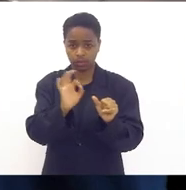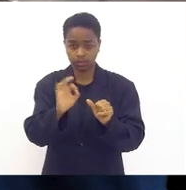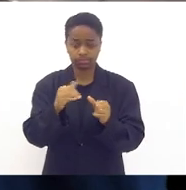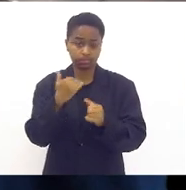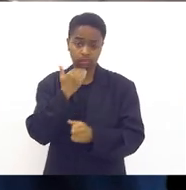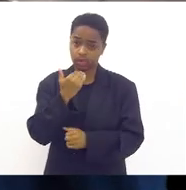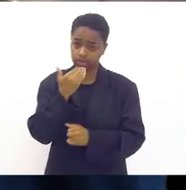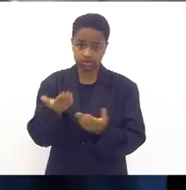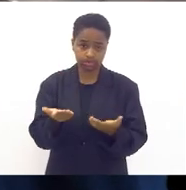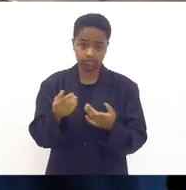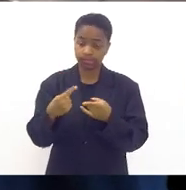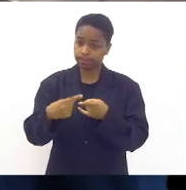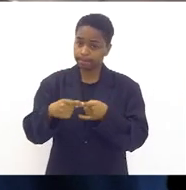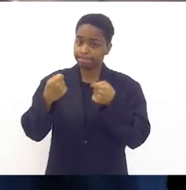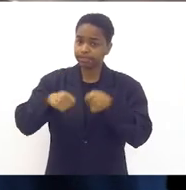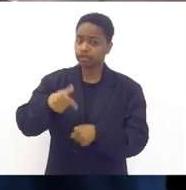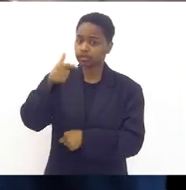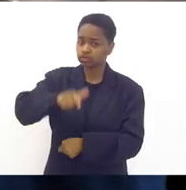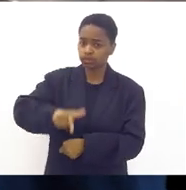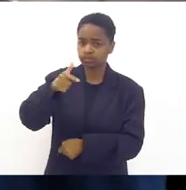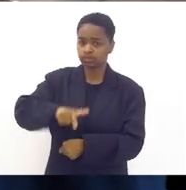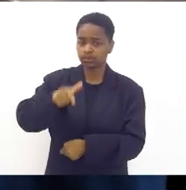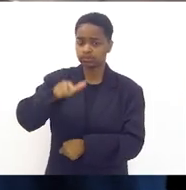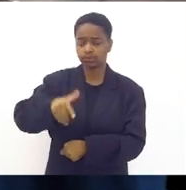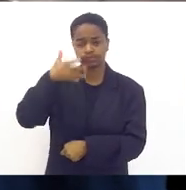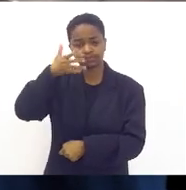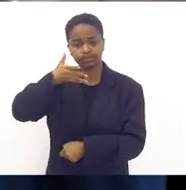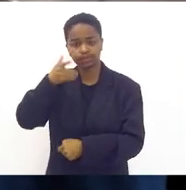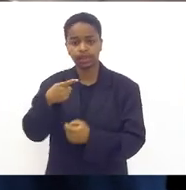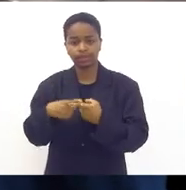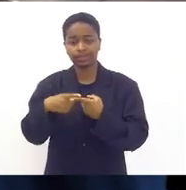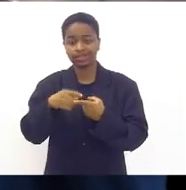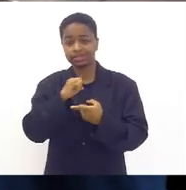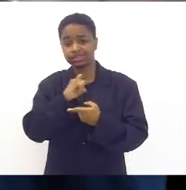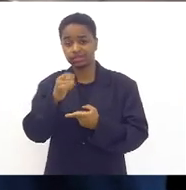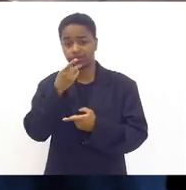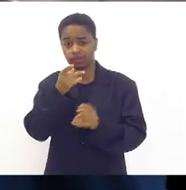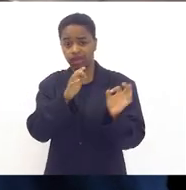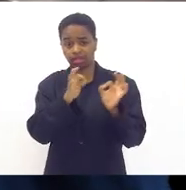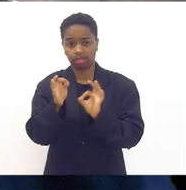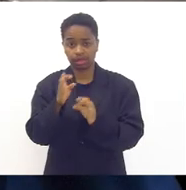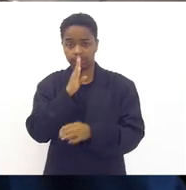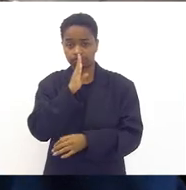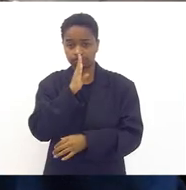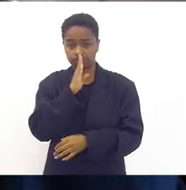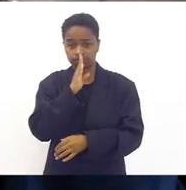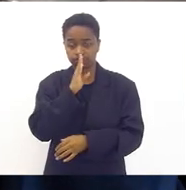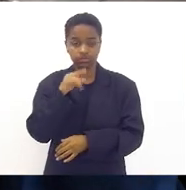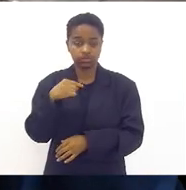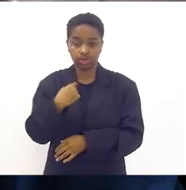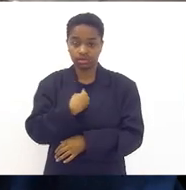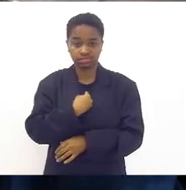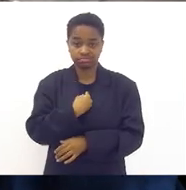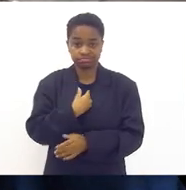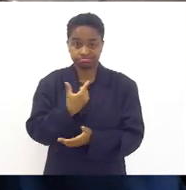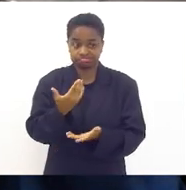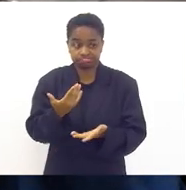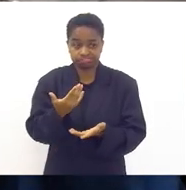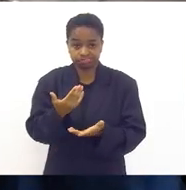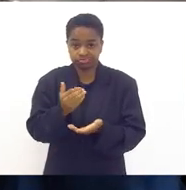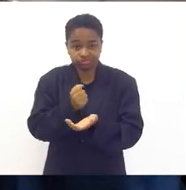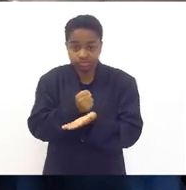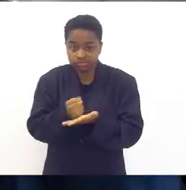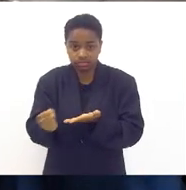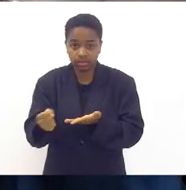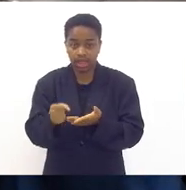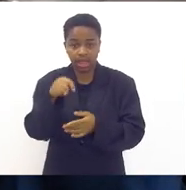que insistir nesse discurso, porque, senão, estamos todos lascados, né? Tanto o Estado